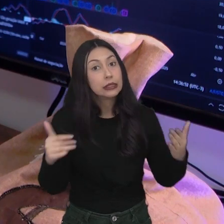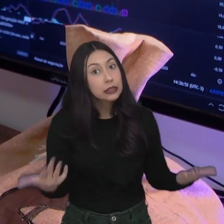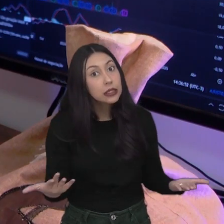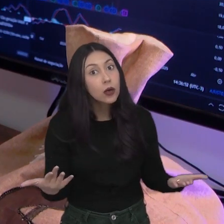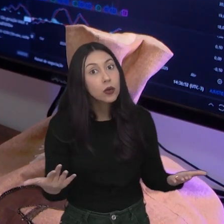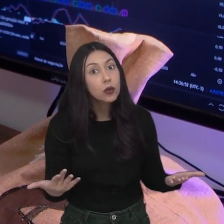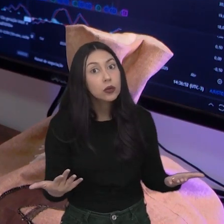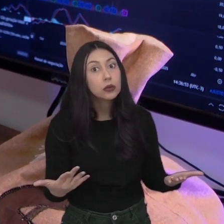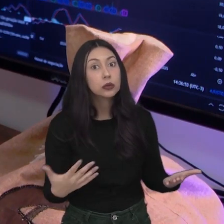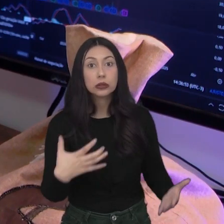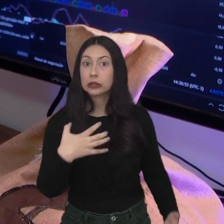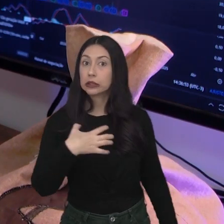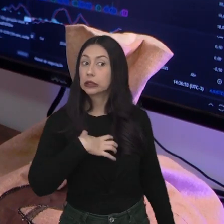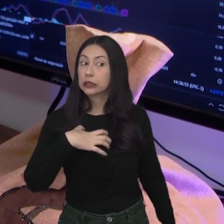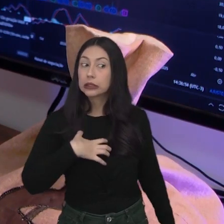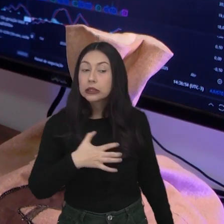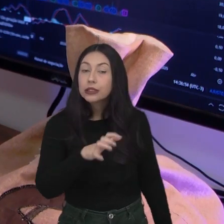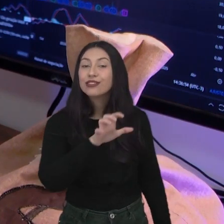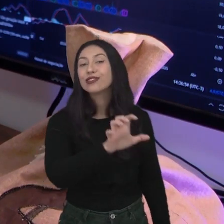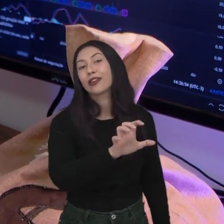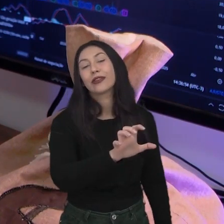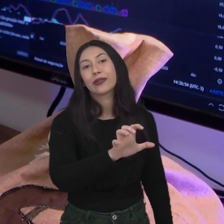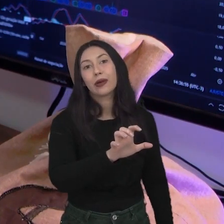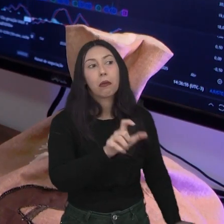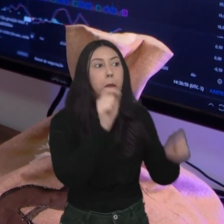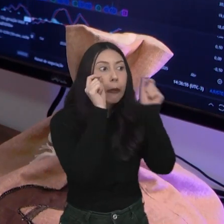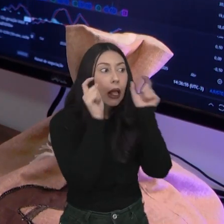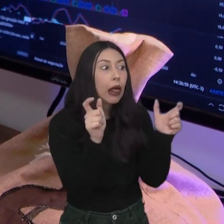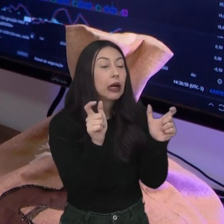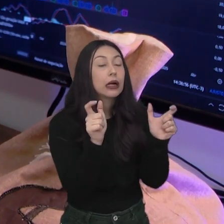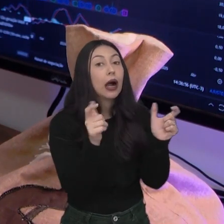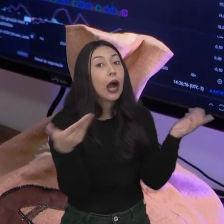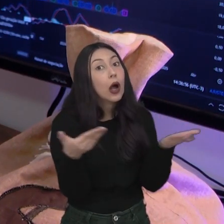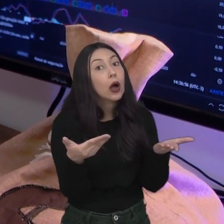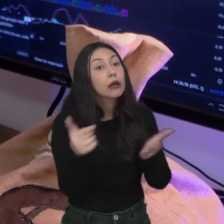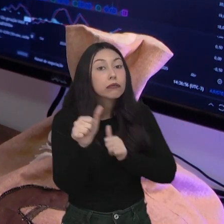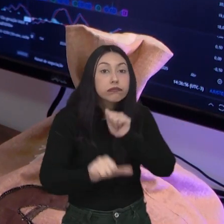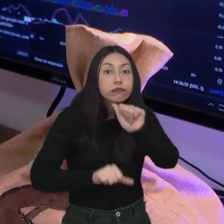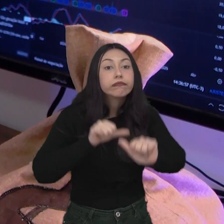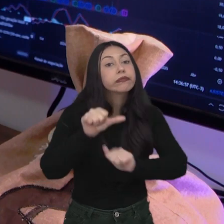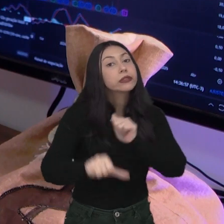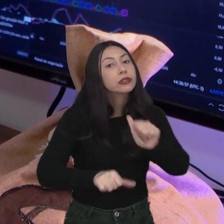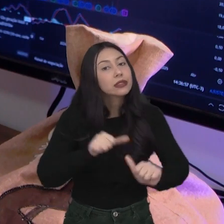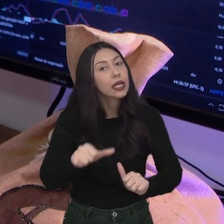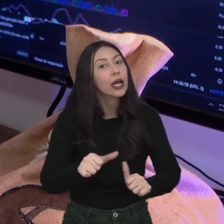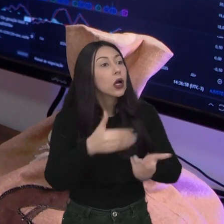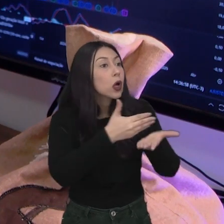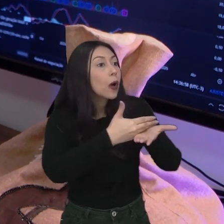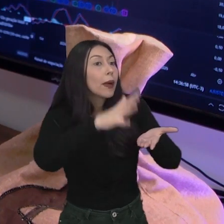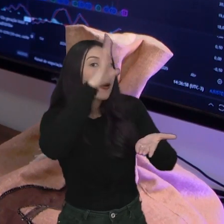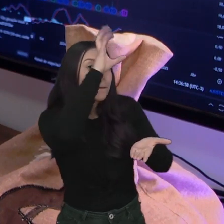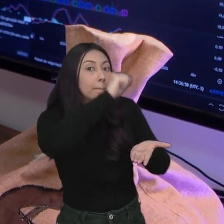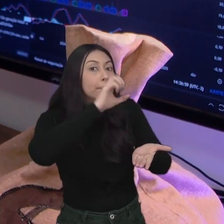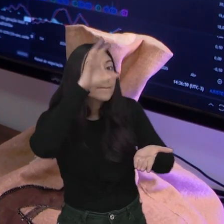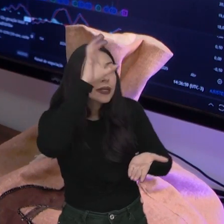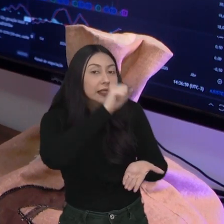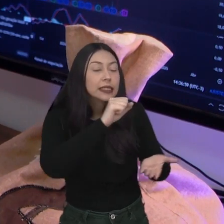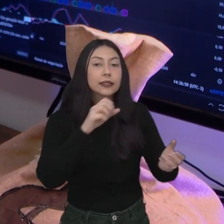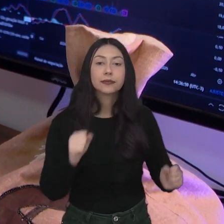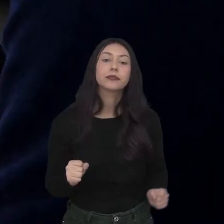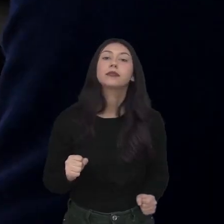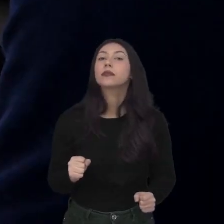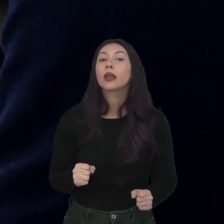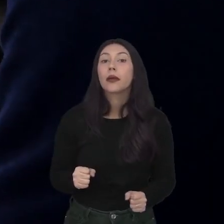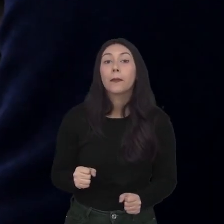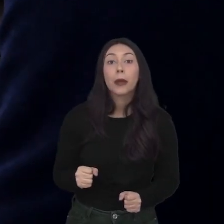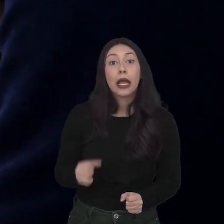resolver. Então esse padrão é muito comum para as pessoas acordarem e tentarem resolver alguma coisa. E aí vai atrás de educação financeira para